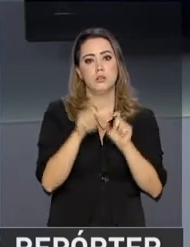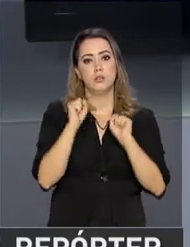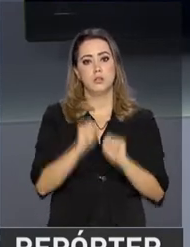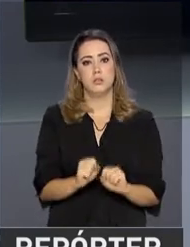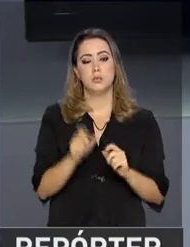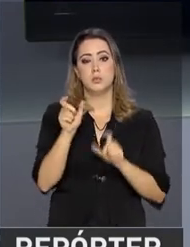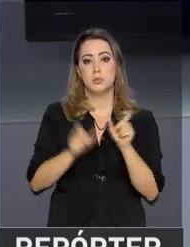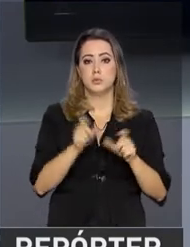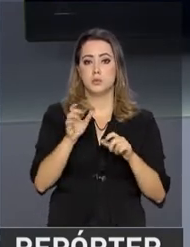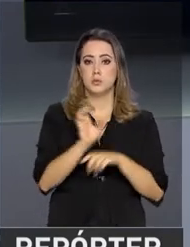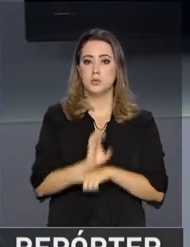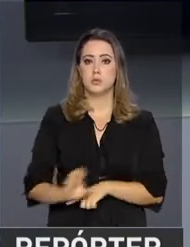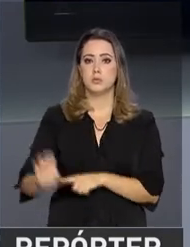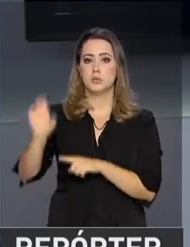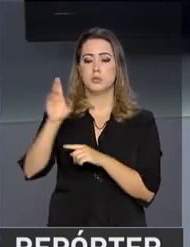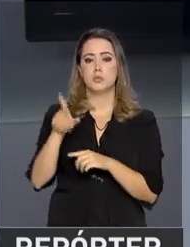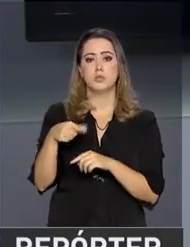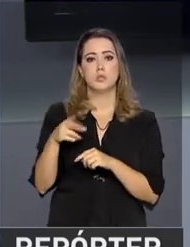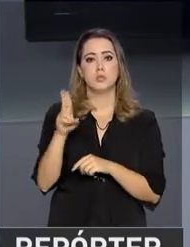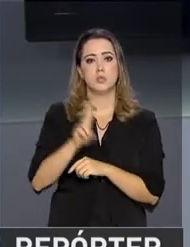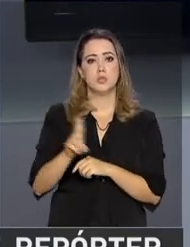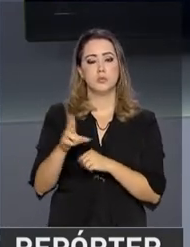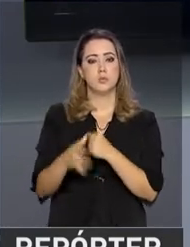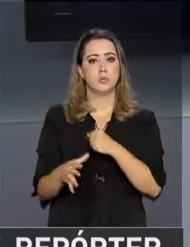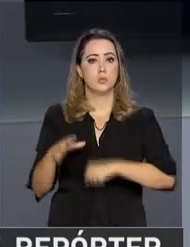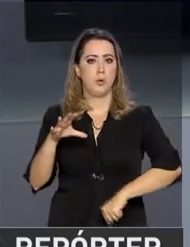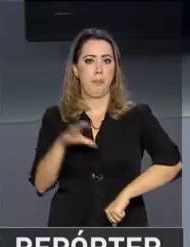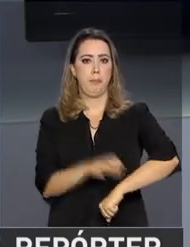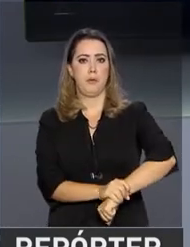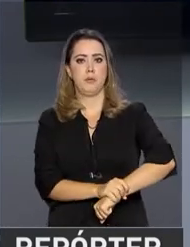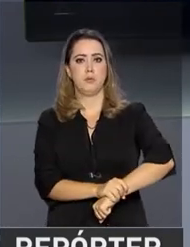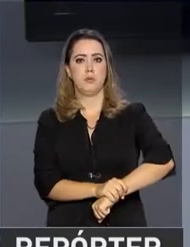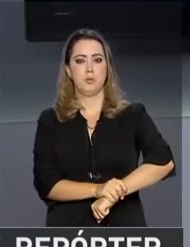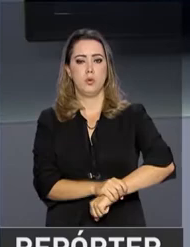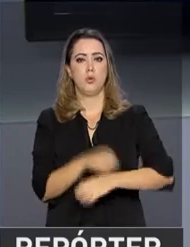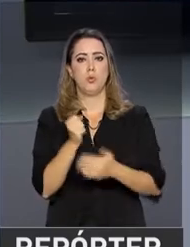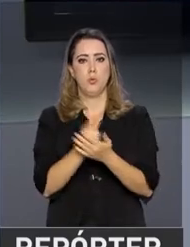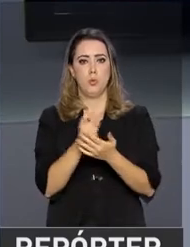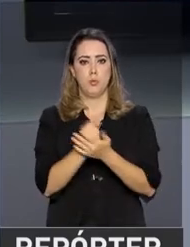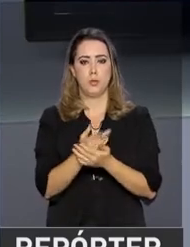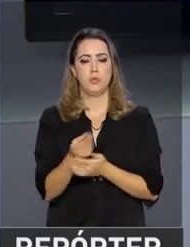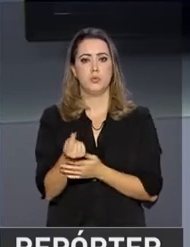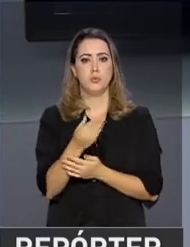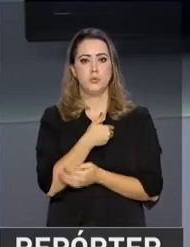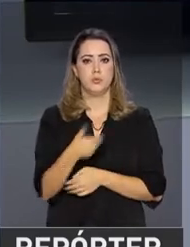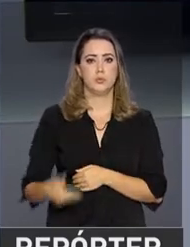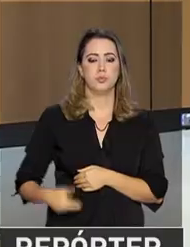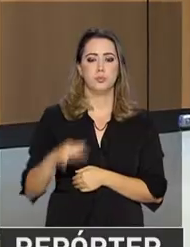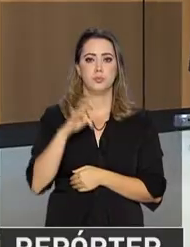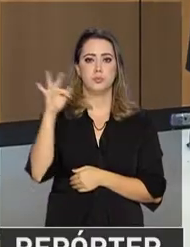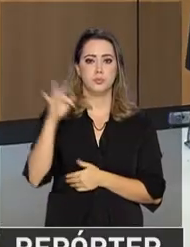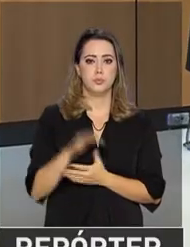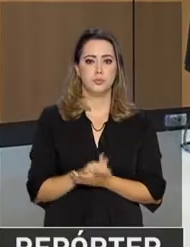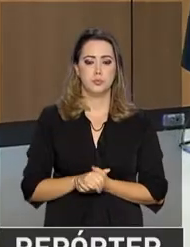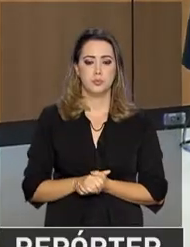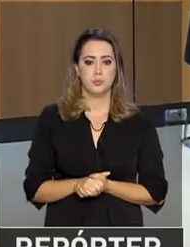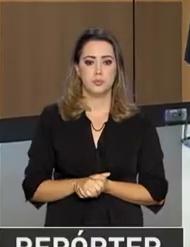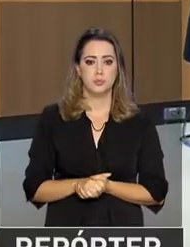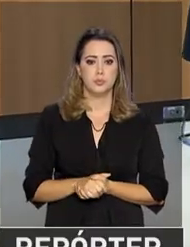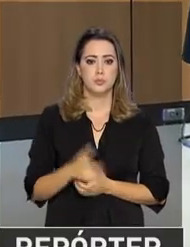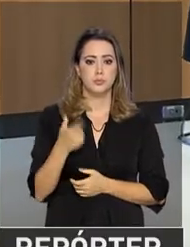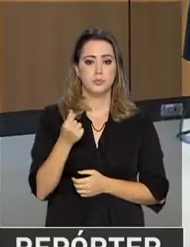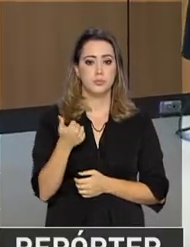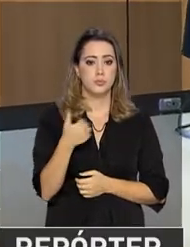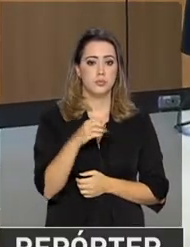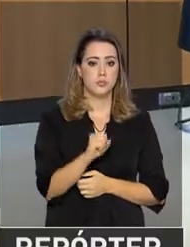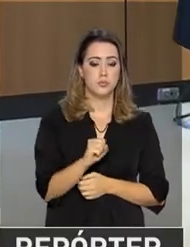possibilidade dos estados utilizarem tornozeleiras eletrônicas compradas com recursos federais. Em